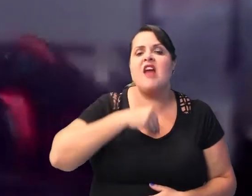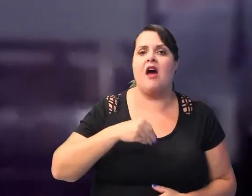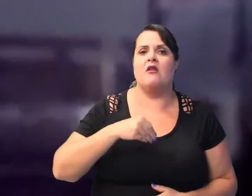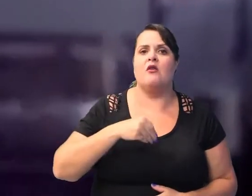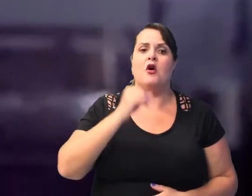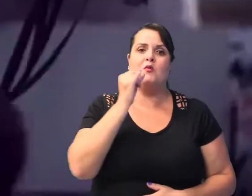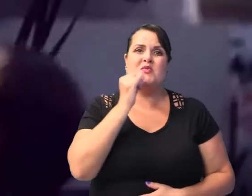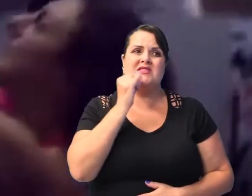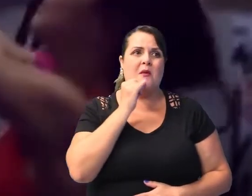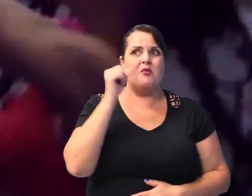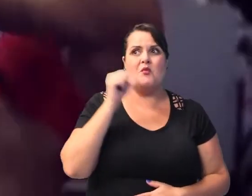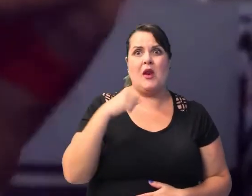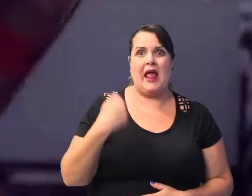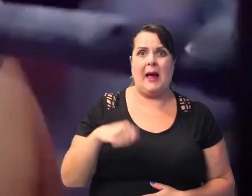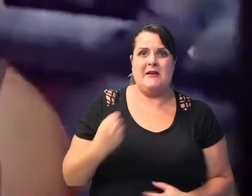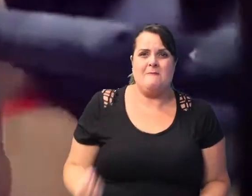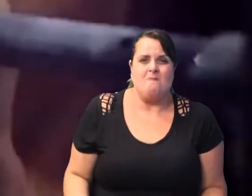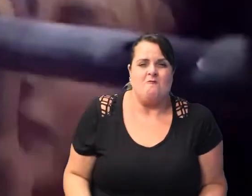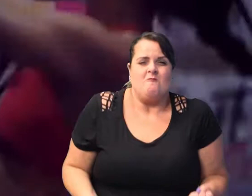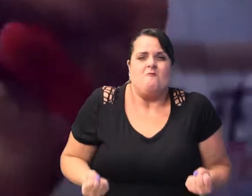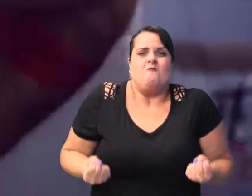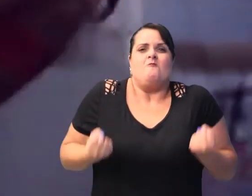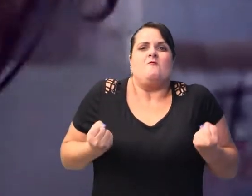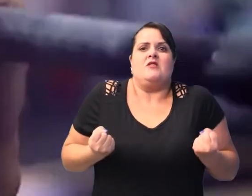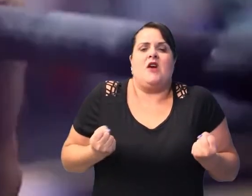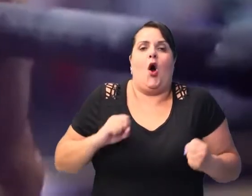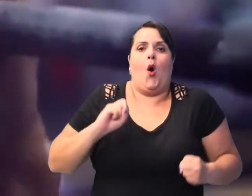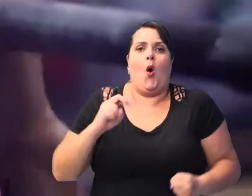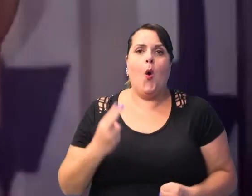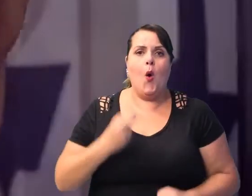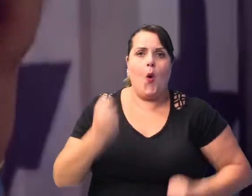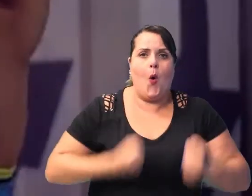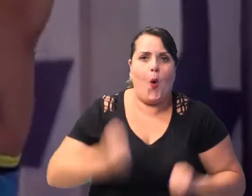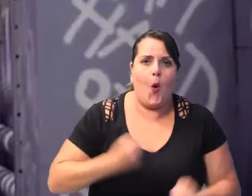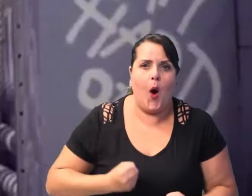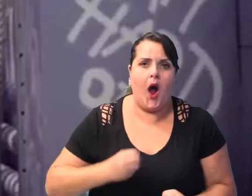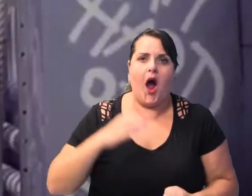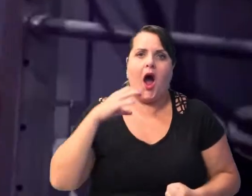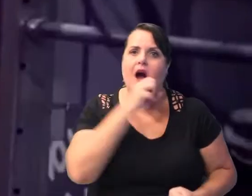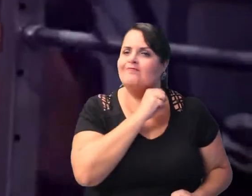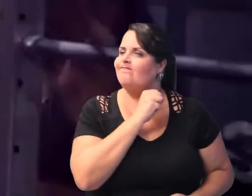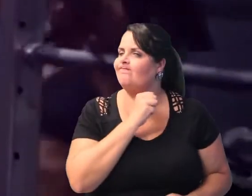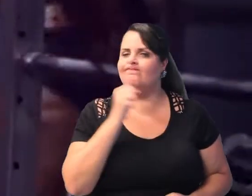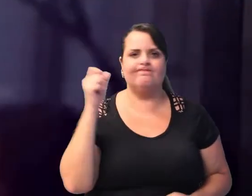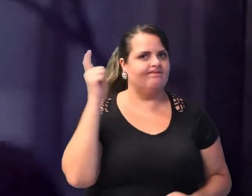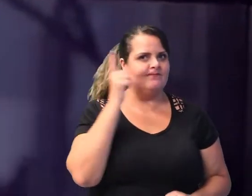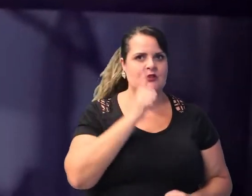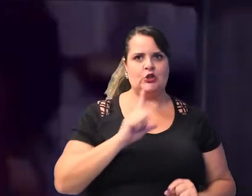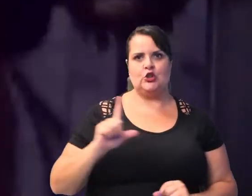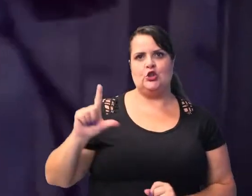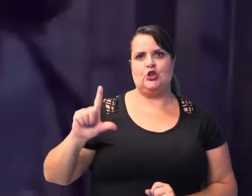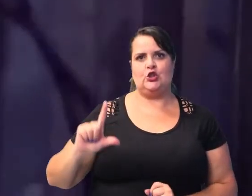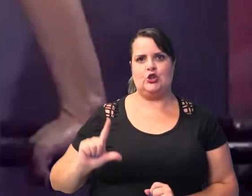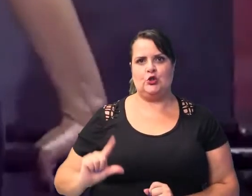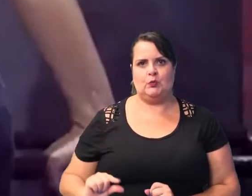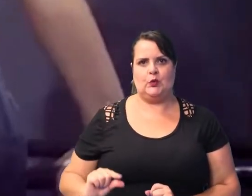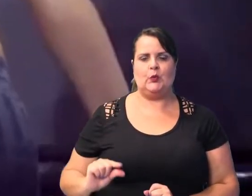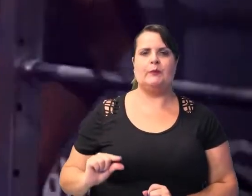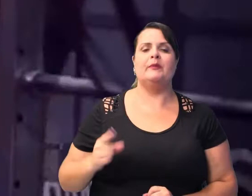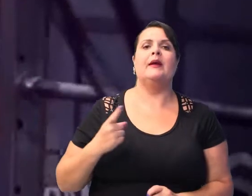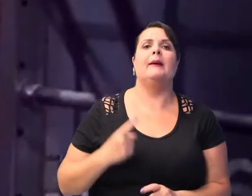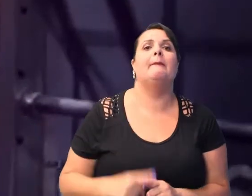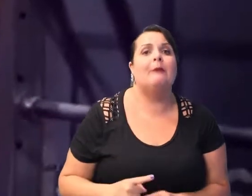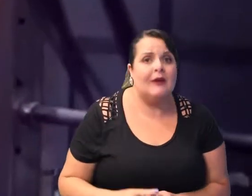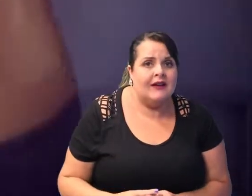precisa fazer um levantamento de peso uma corredora que vai precisar de muita explosão ela vai conseguir fazer isso com uma qualidade